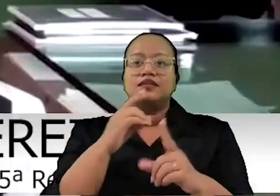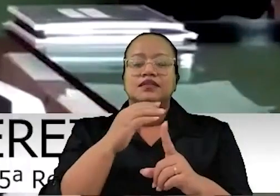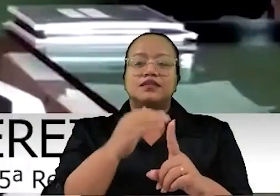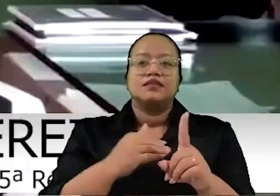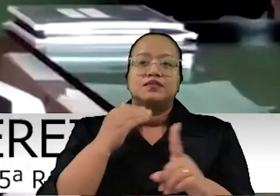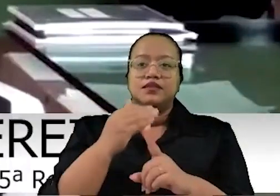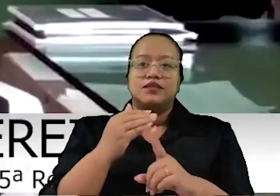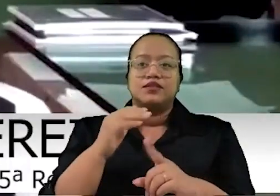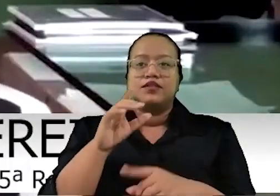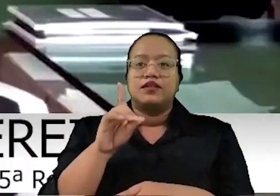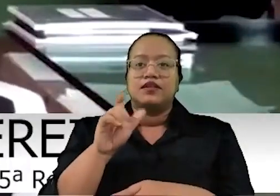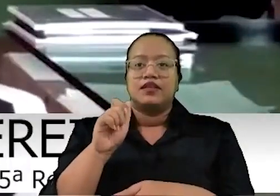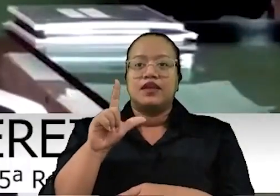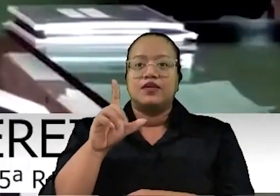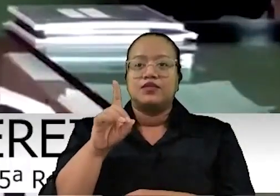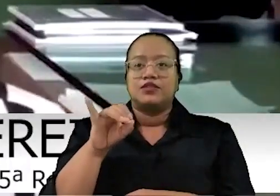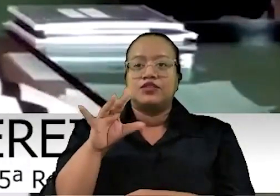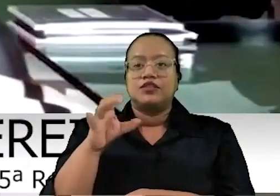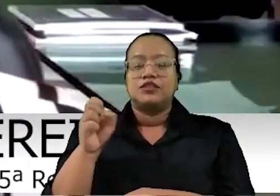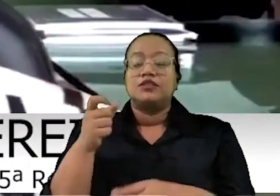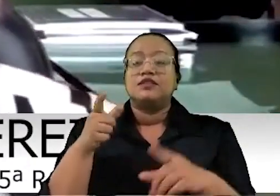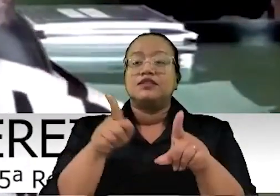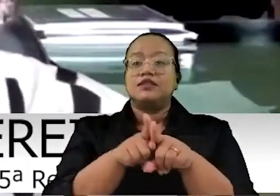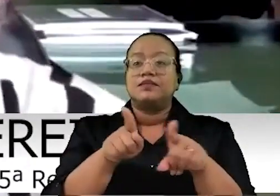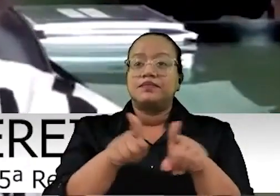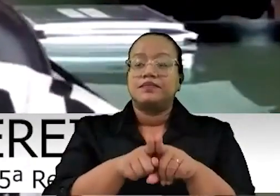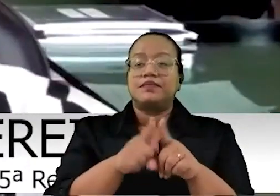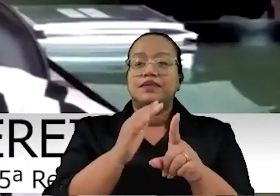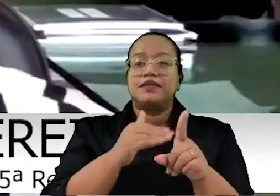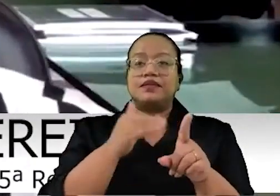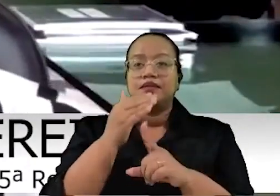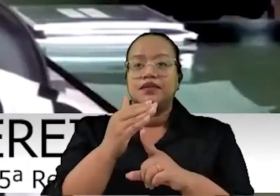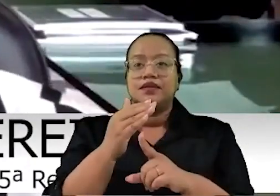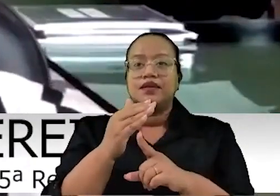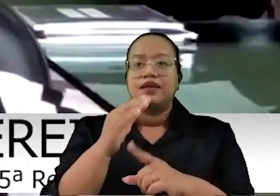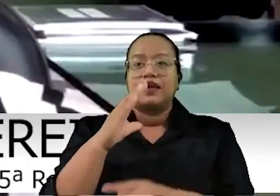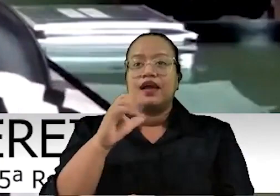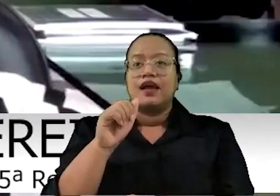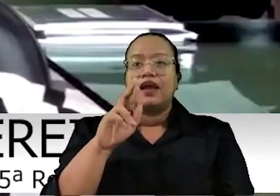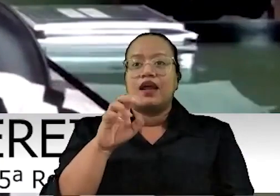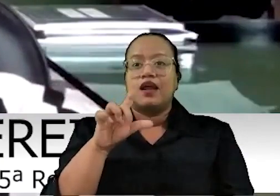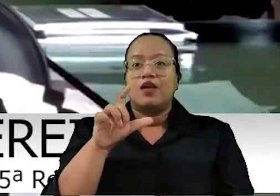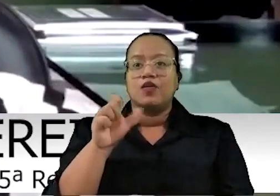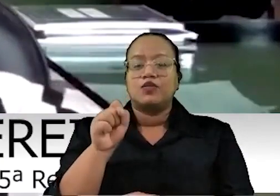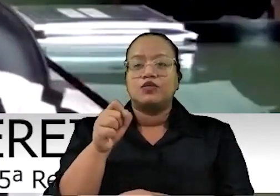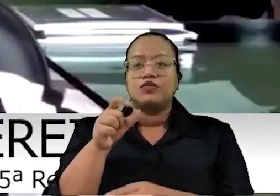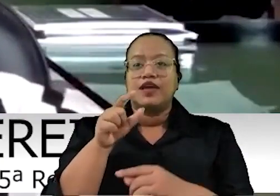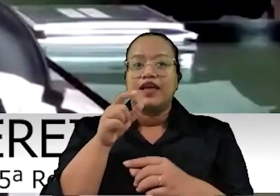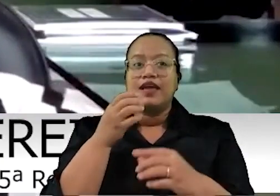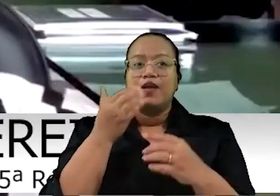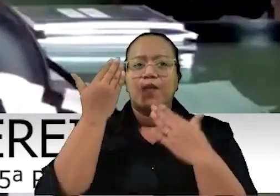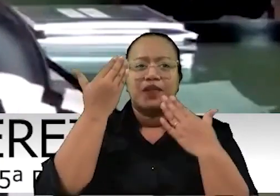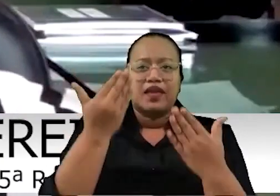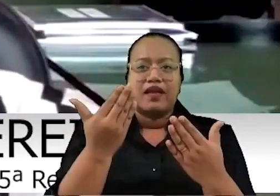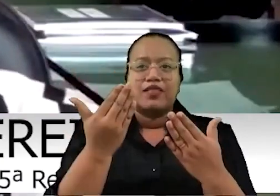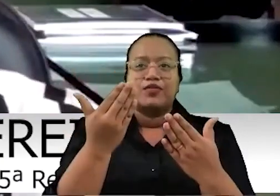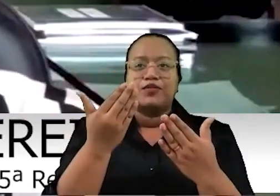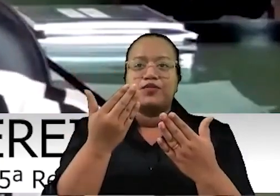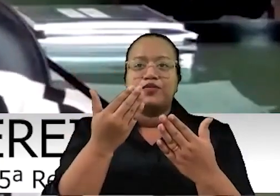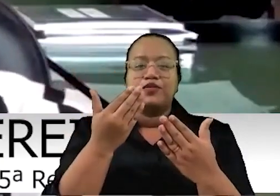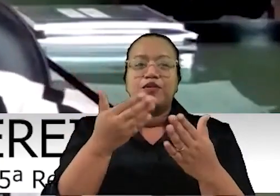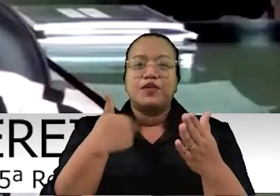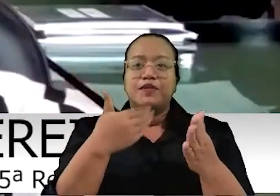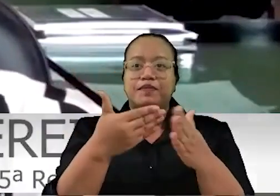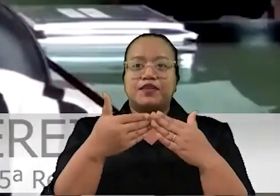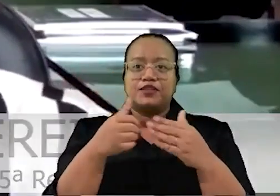Carlos Brandão por me permitir falar na ordem inversa da numeração das regiões